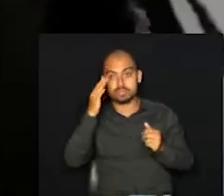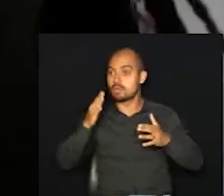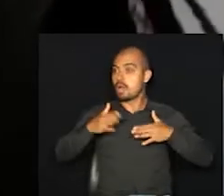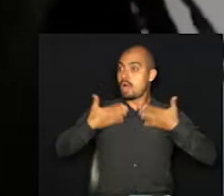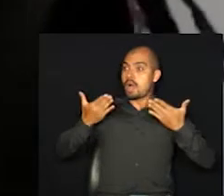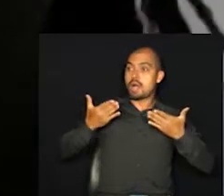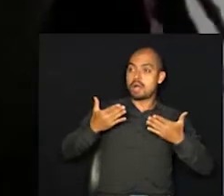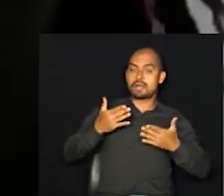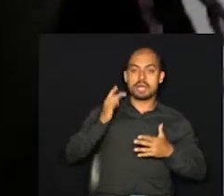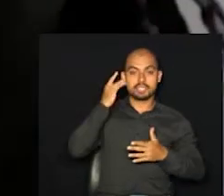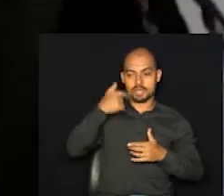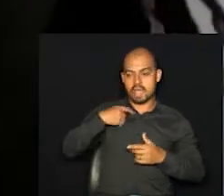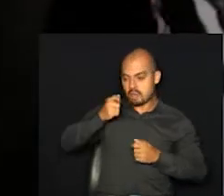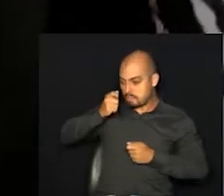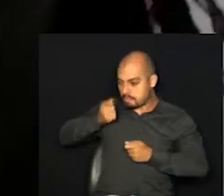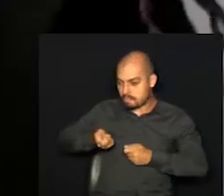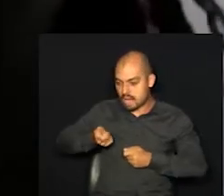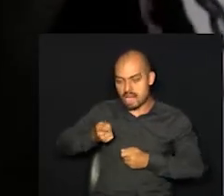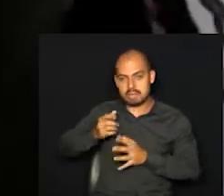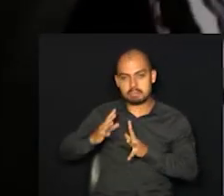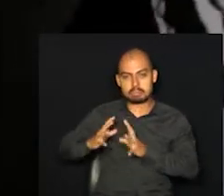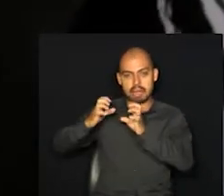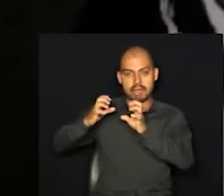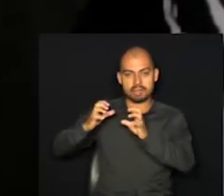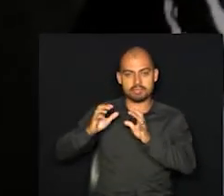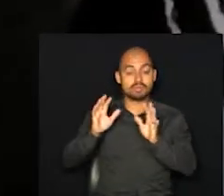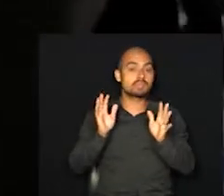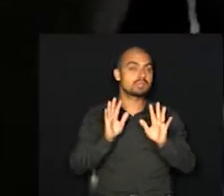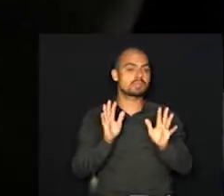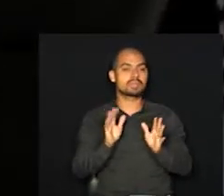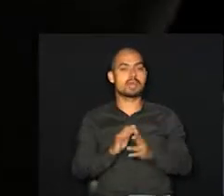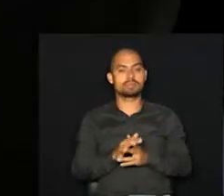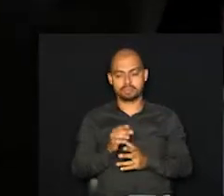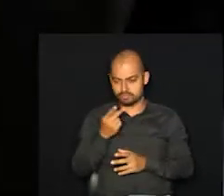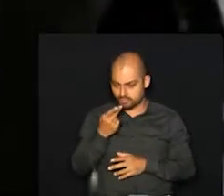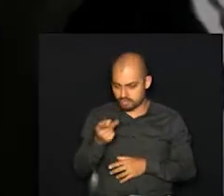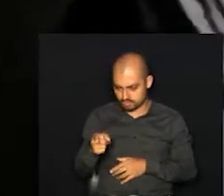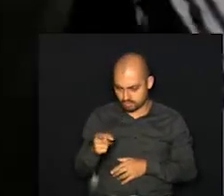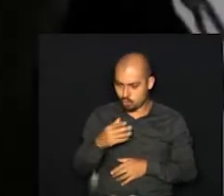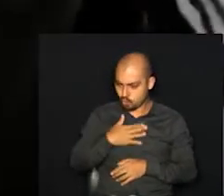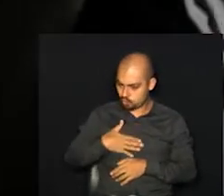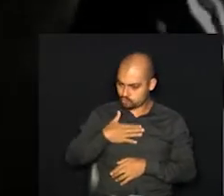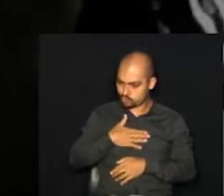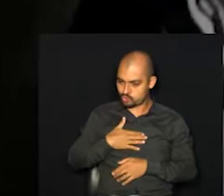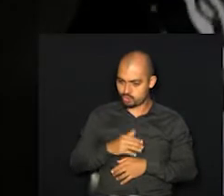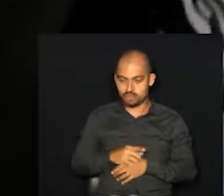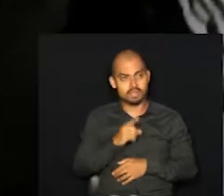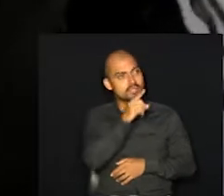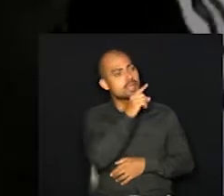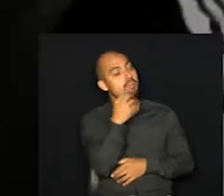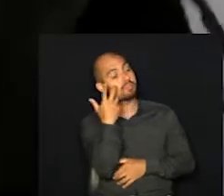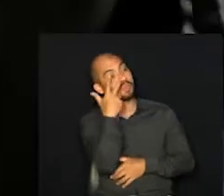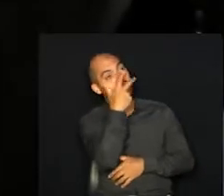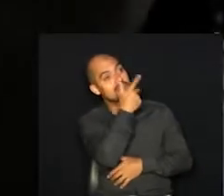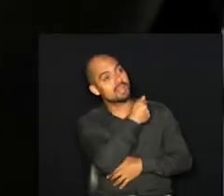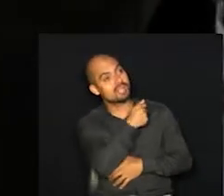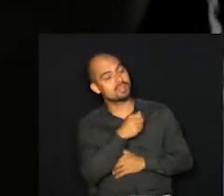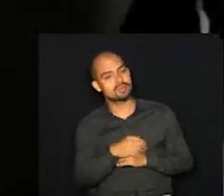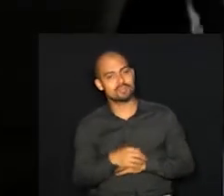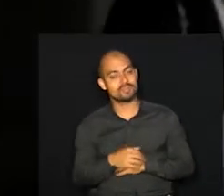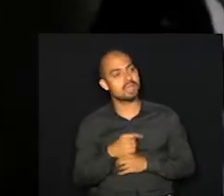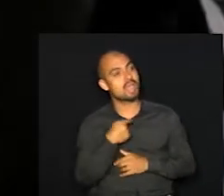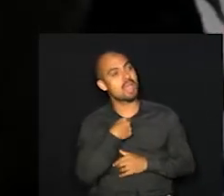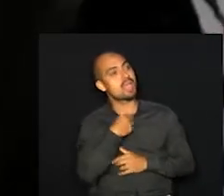que eu fosse brigar, que eu fosse... Aí eu peguei e falei para ela, você gostou? Ela falou assim, é bonito o seu cabelo. Aí eu queria ter um cabelo